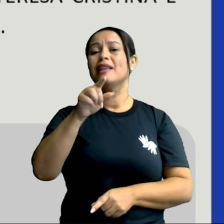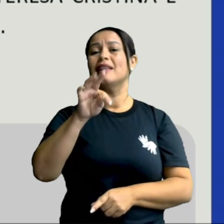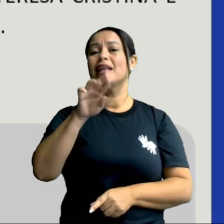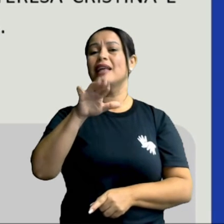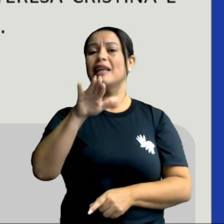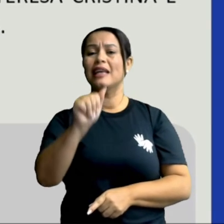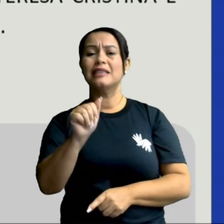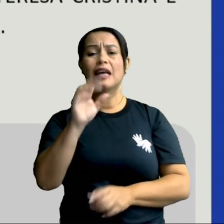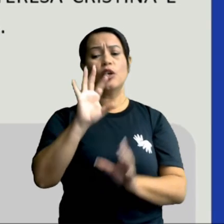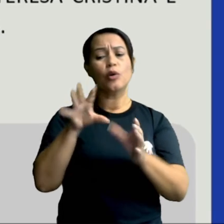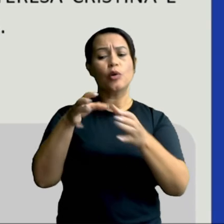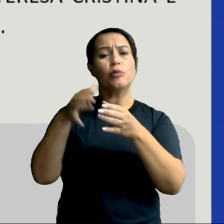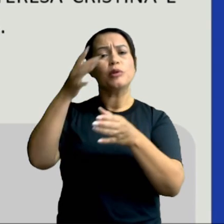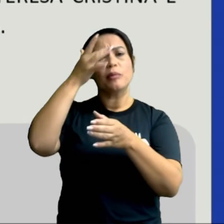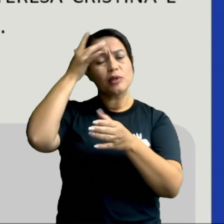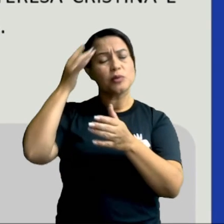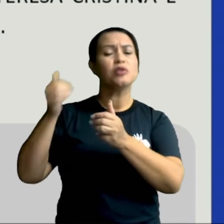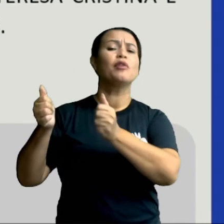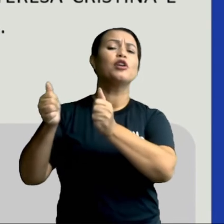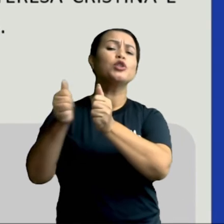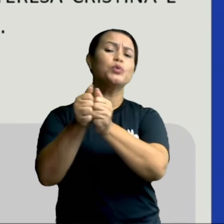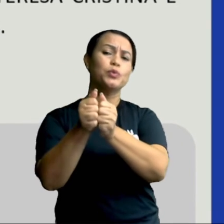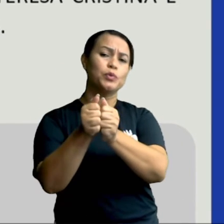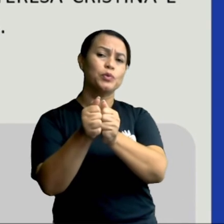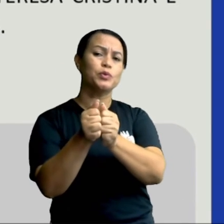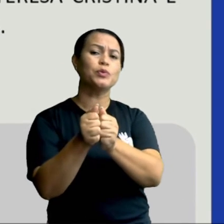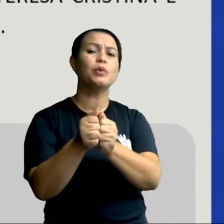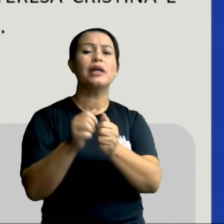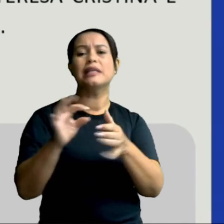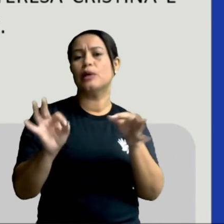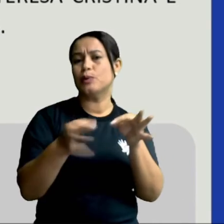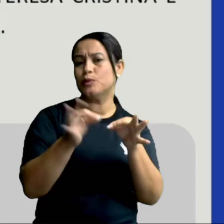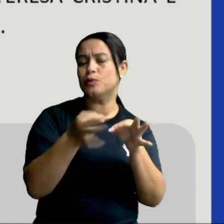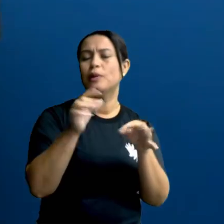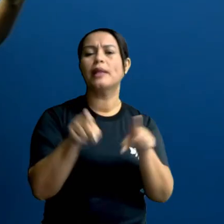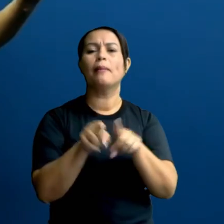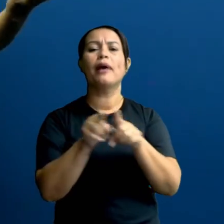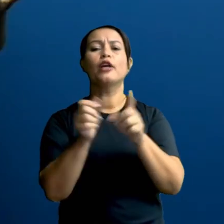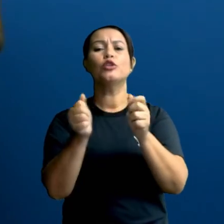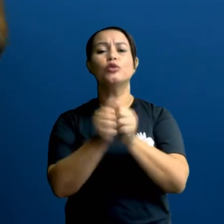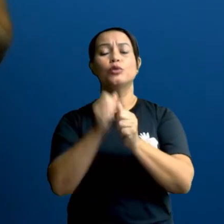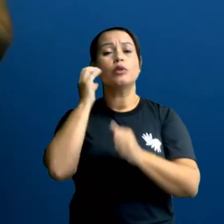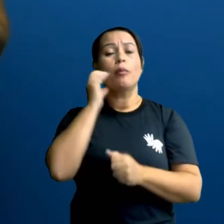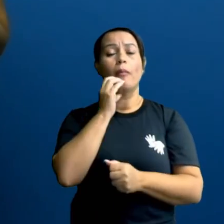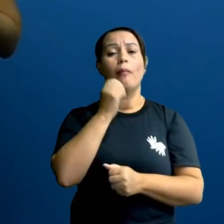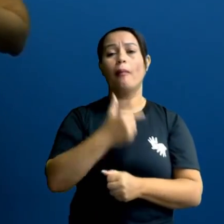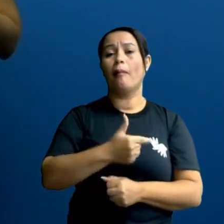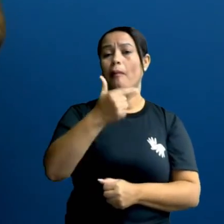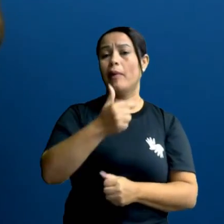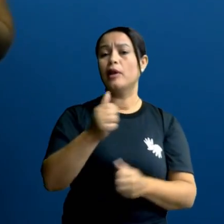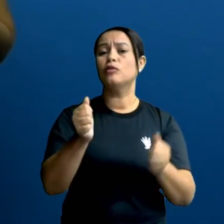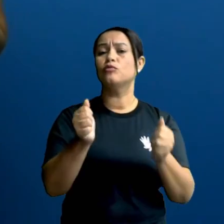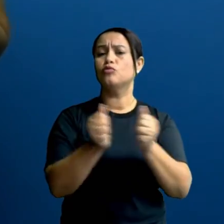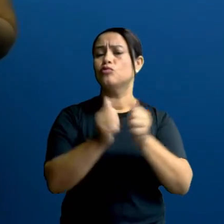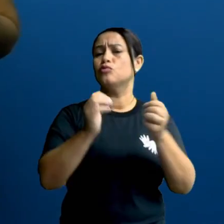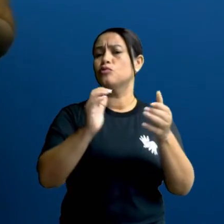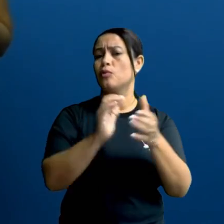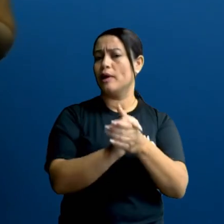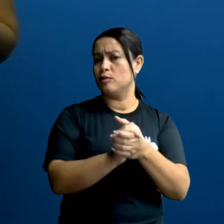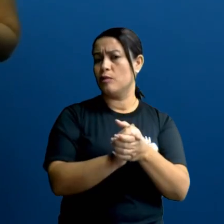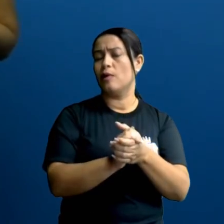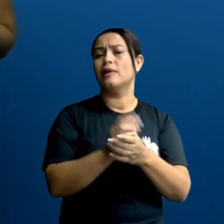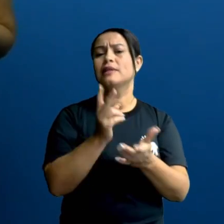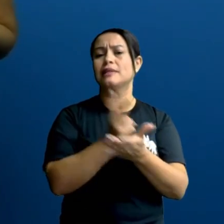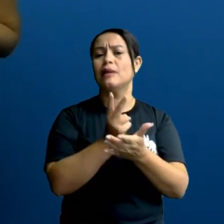fazem parte da comitiva imperial, né? Sempre vinha Dom Pedro, a esposa, e alguns cortesãos, né?